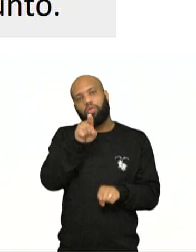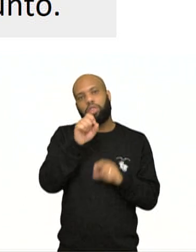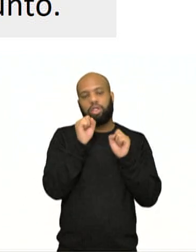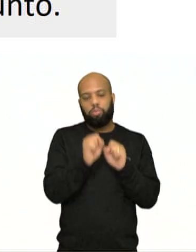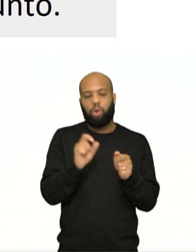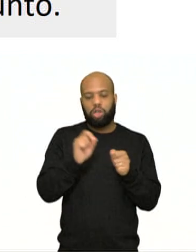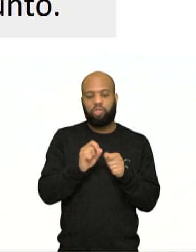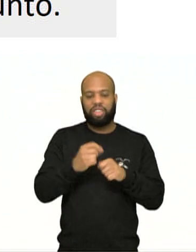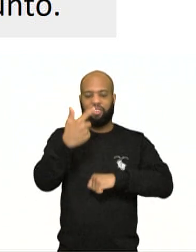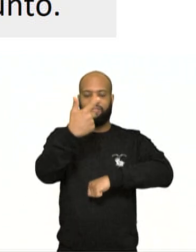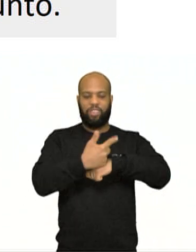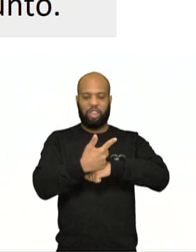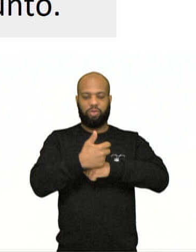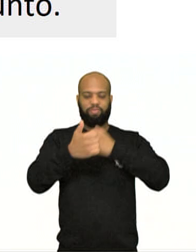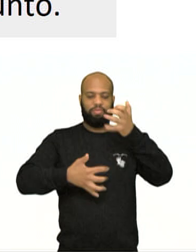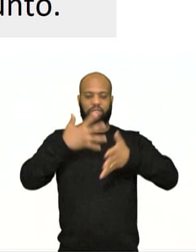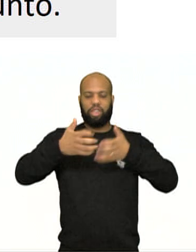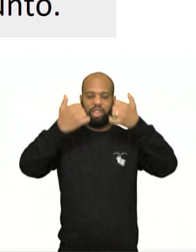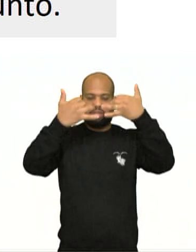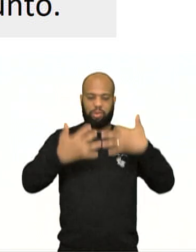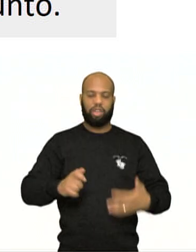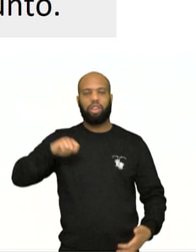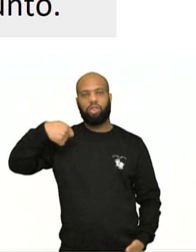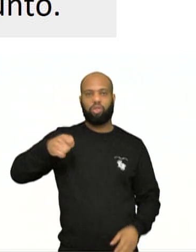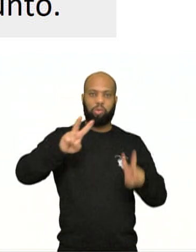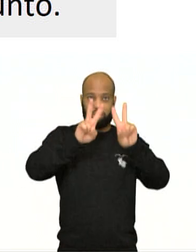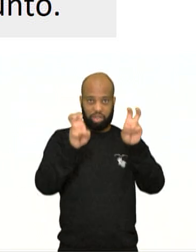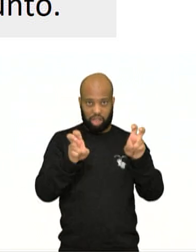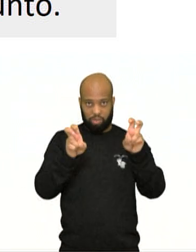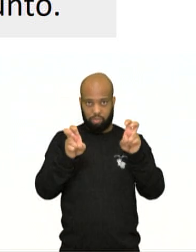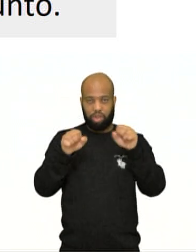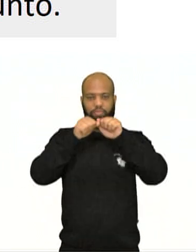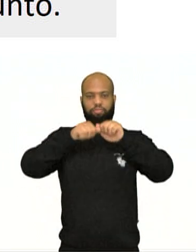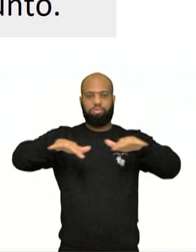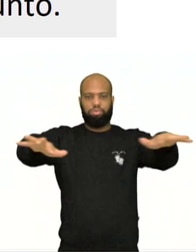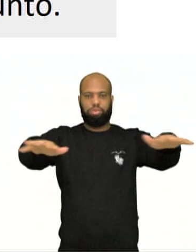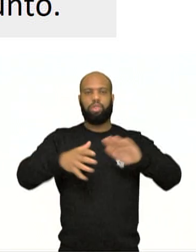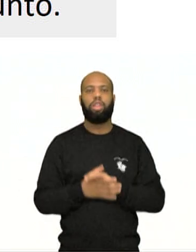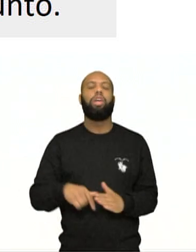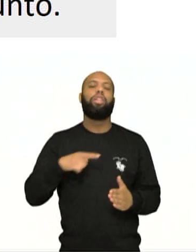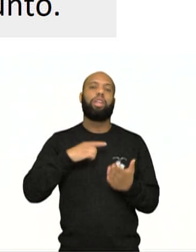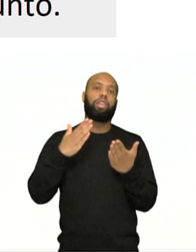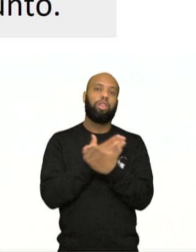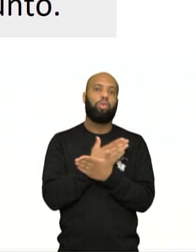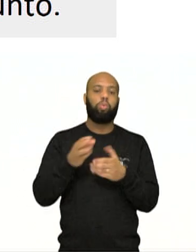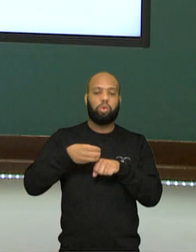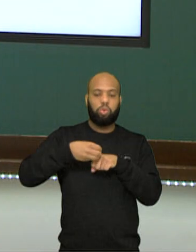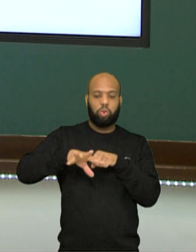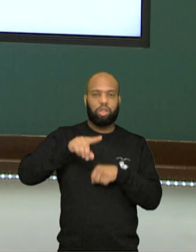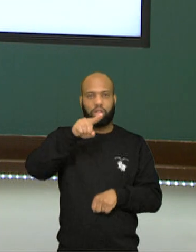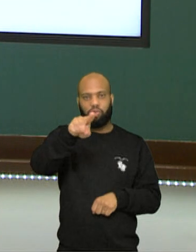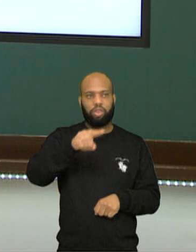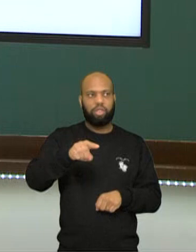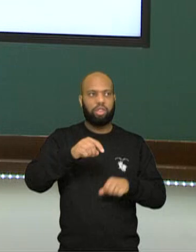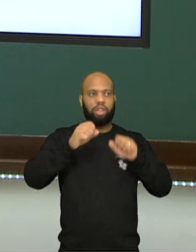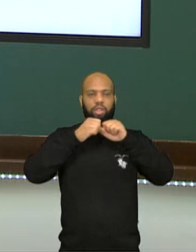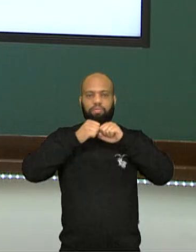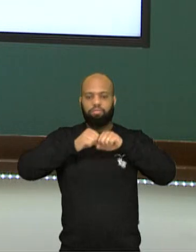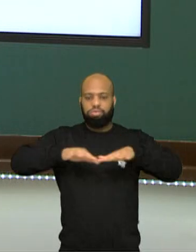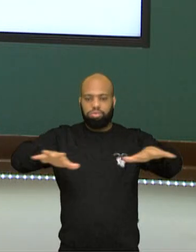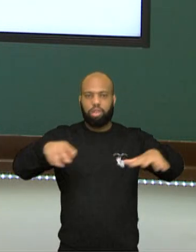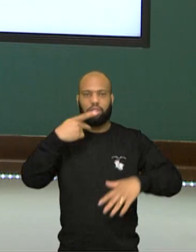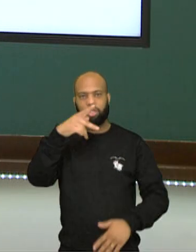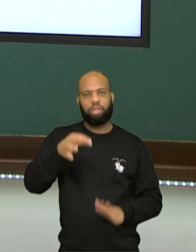expondo o seu ponto de vista sobre o assunto. Então, temos aí algumas sugestões para você divulgar esse seu artigo, a sua opinião e